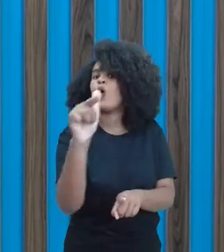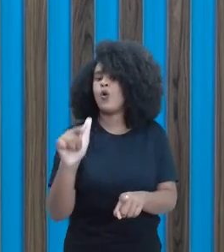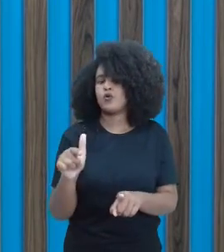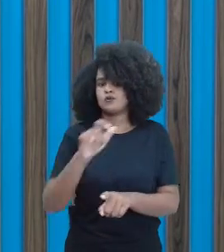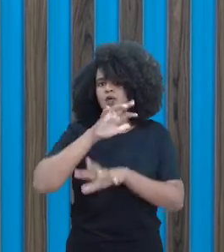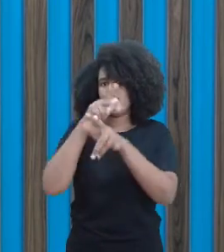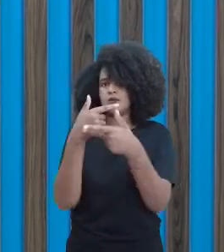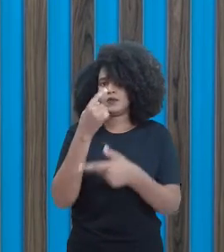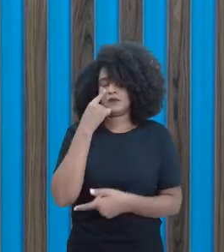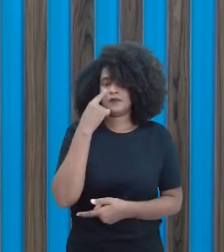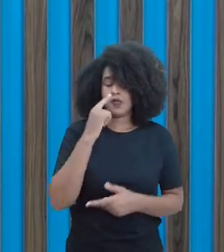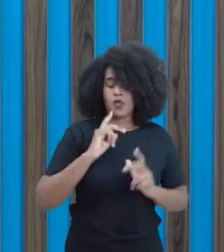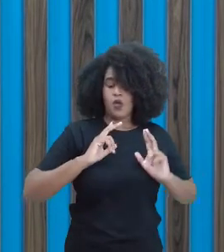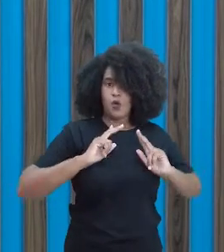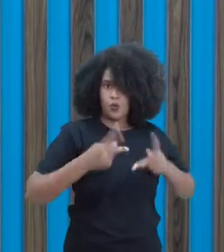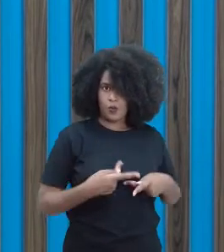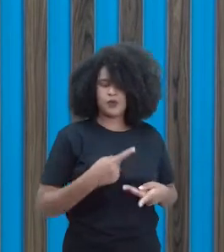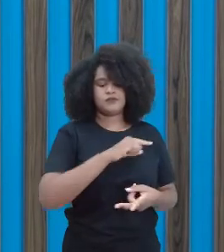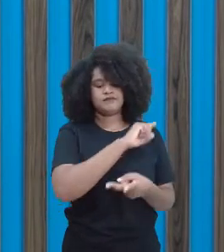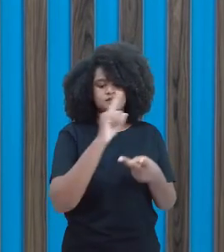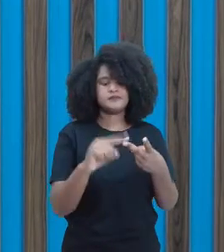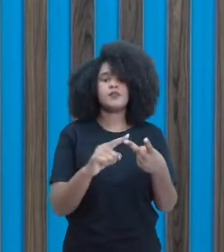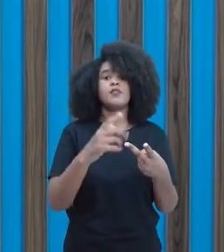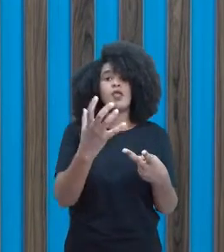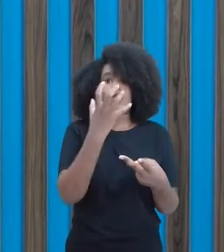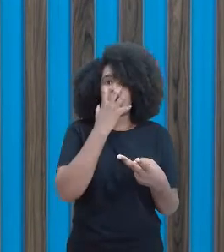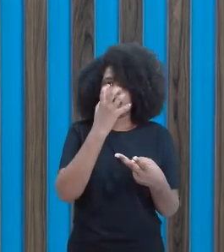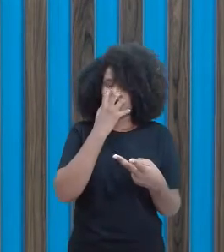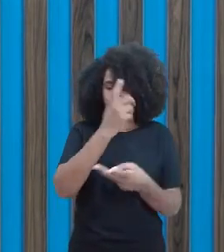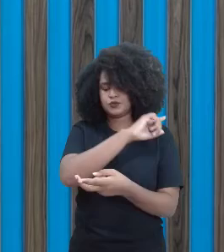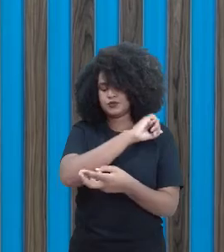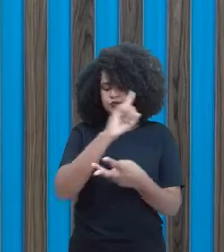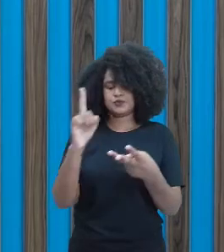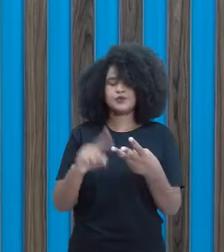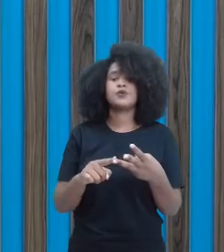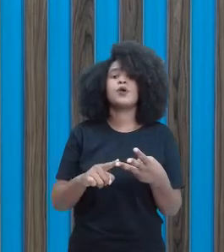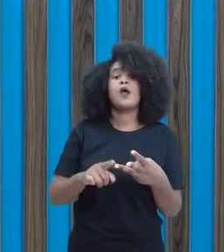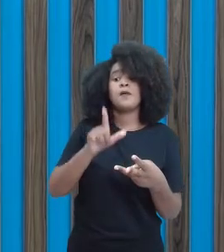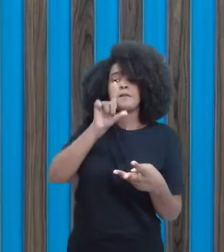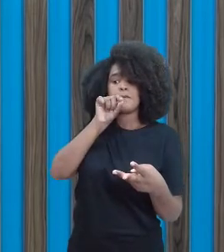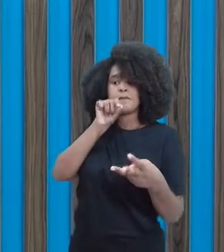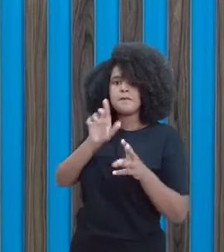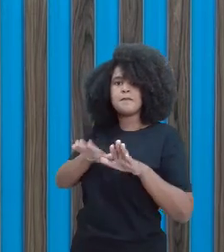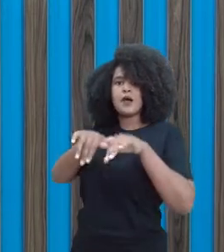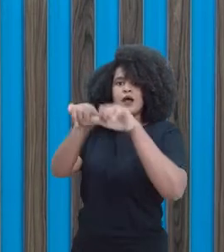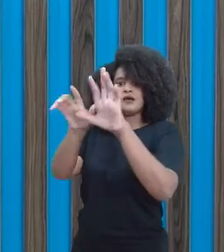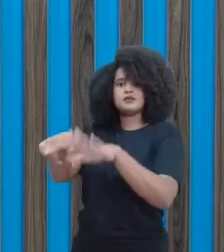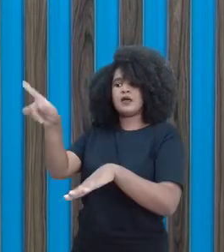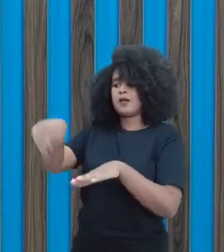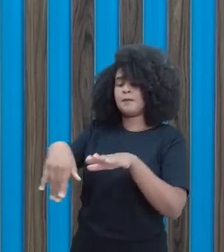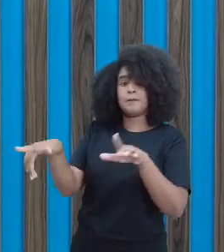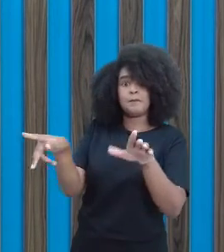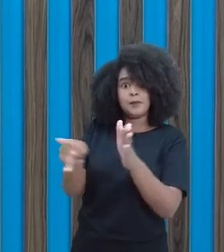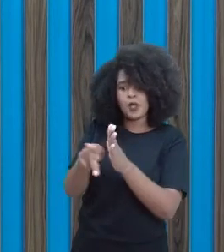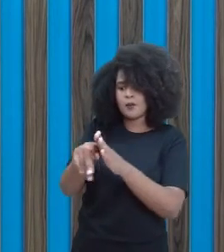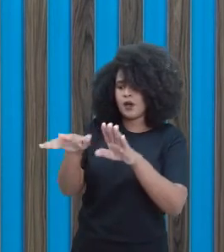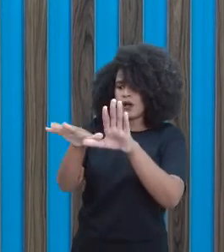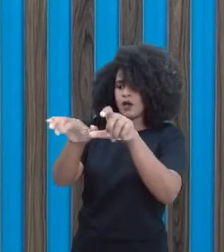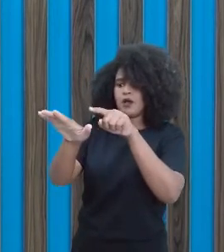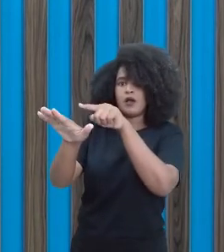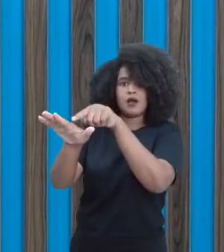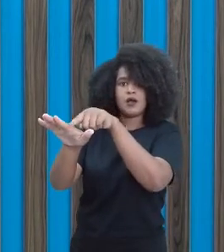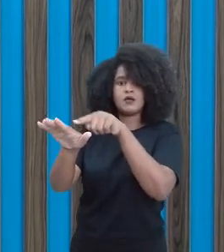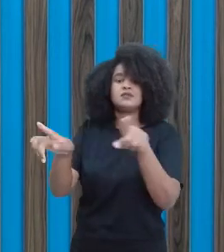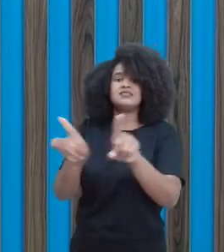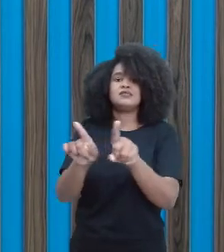humanos, pelo cão, ó, isso aqui é a pata do cão, tá? Pelo pássaro, a asa do pássaro. E também aqui,